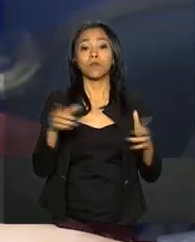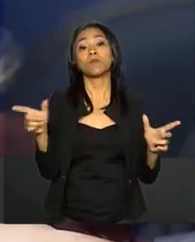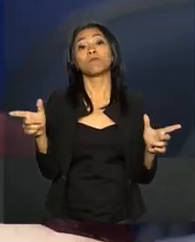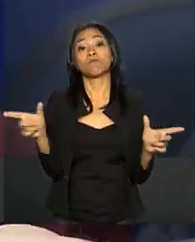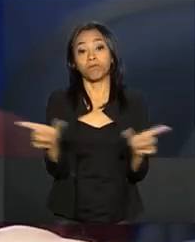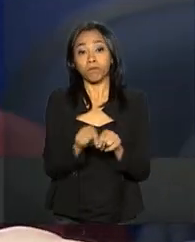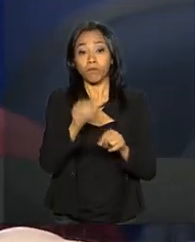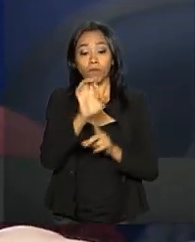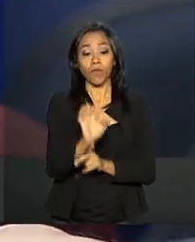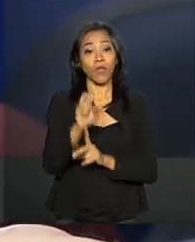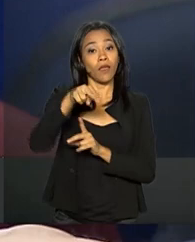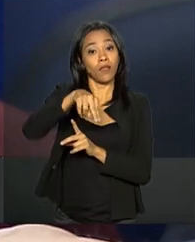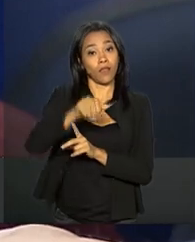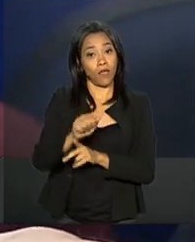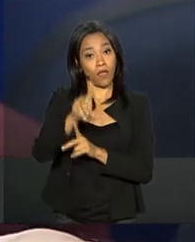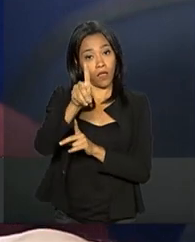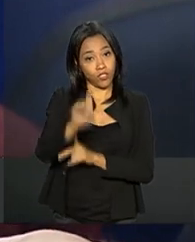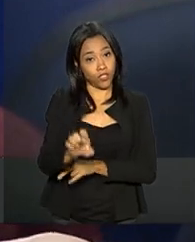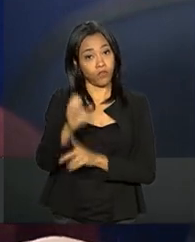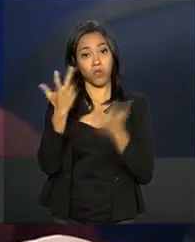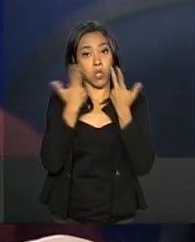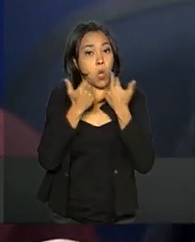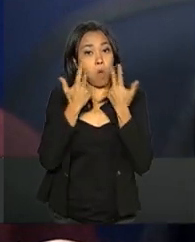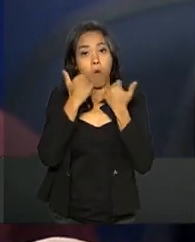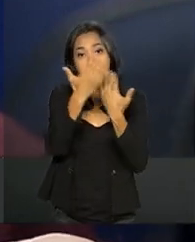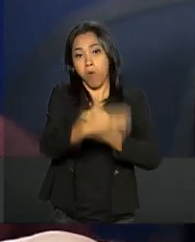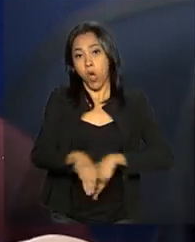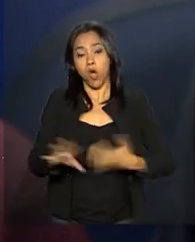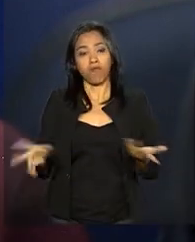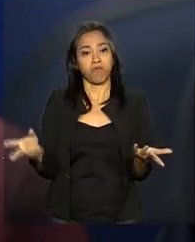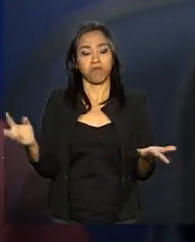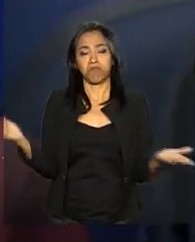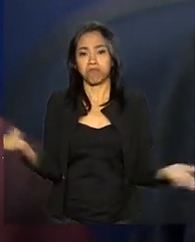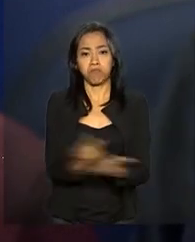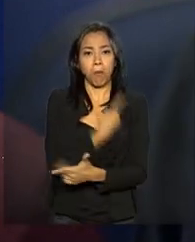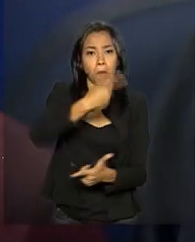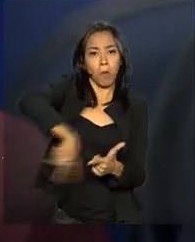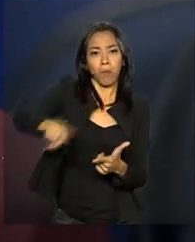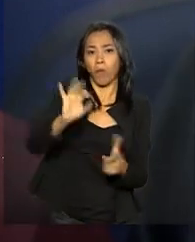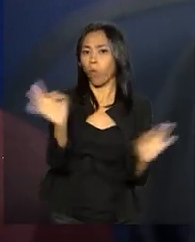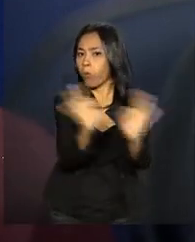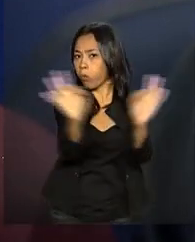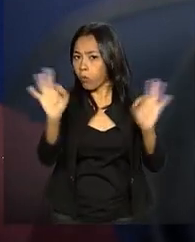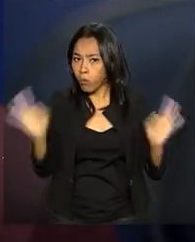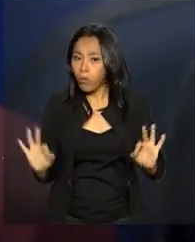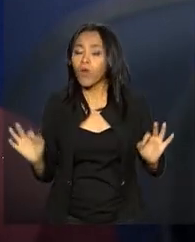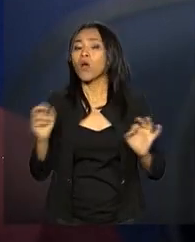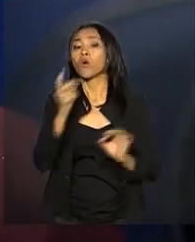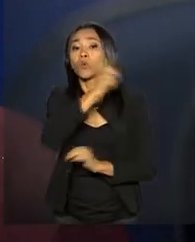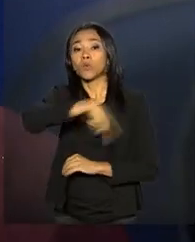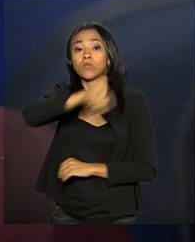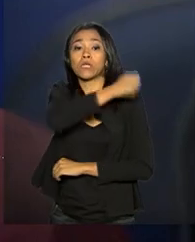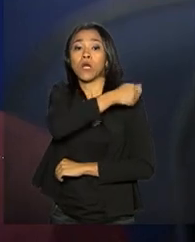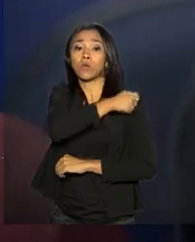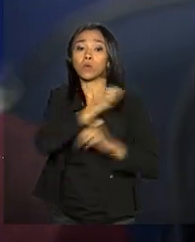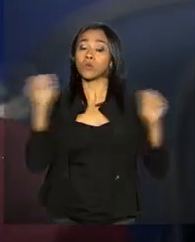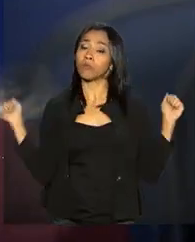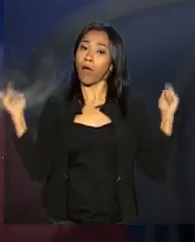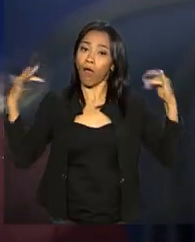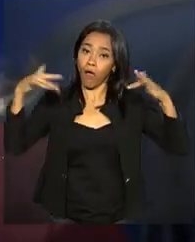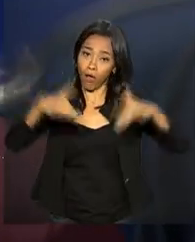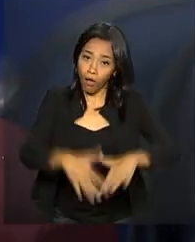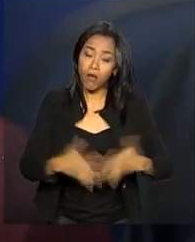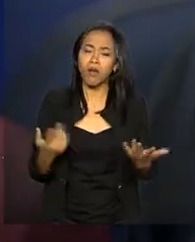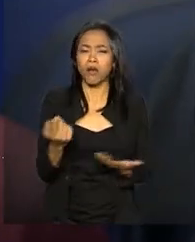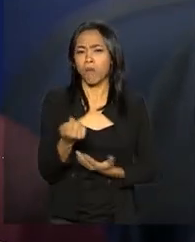normalidade, nós não tivemos nenhuma intercorrência, os alunos compareceram, tivemos pouquíssima ausência em relação